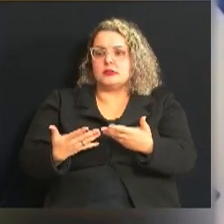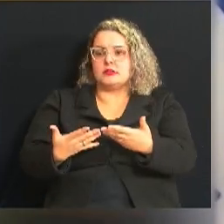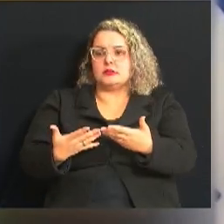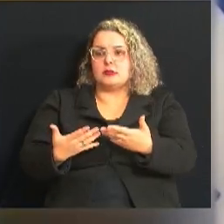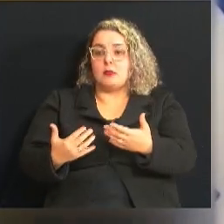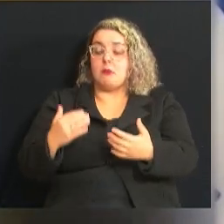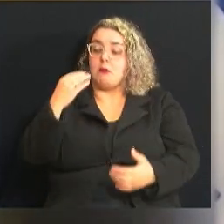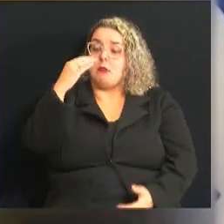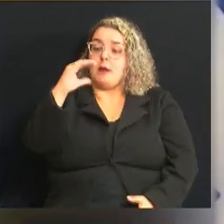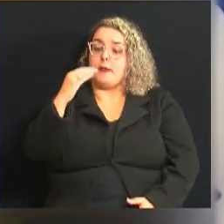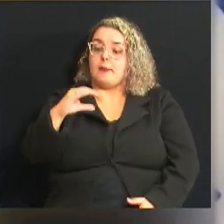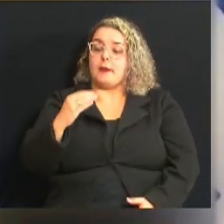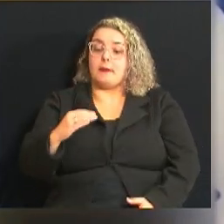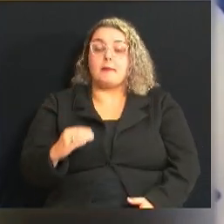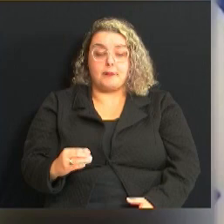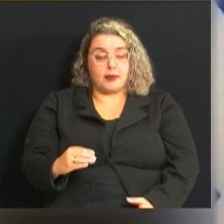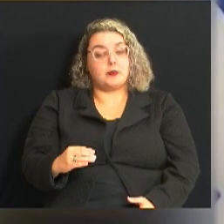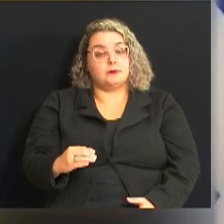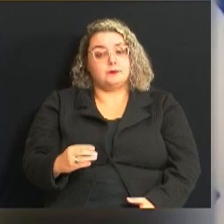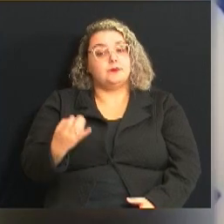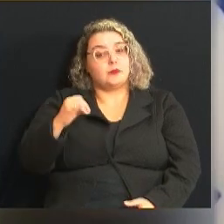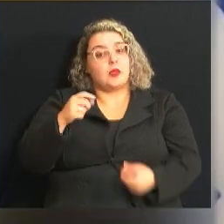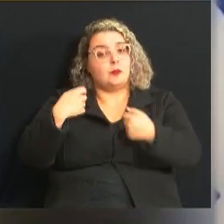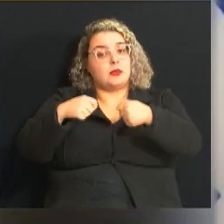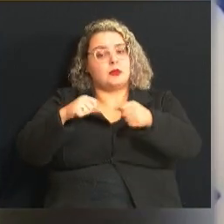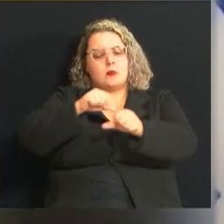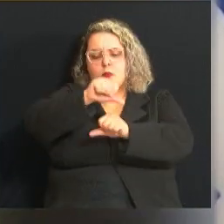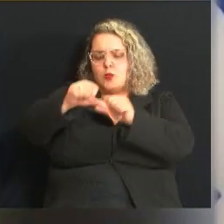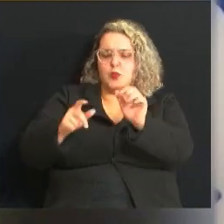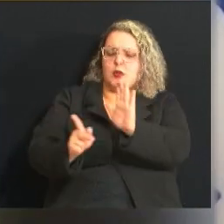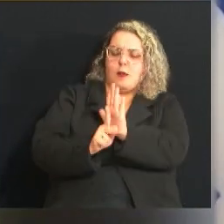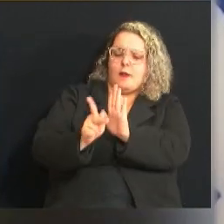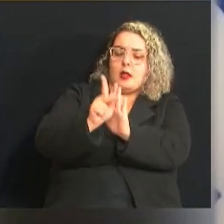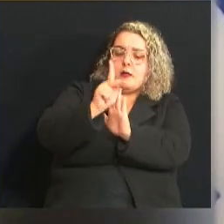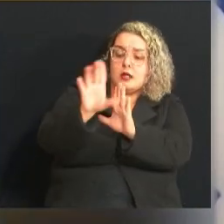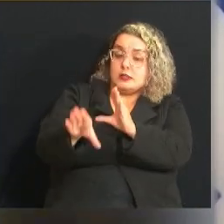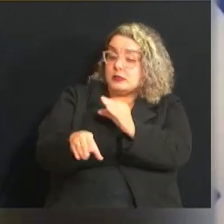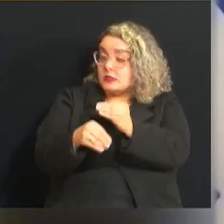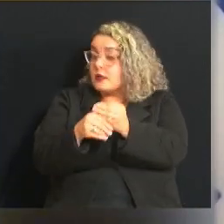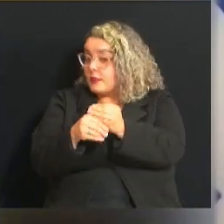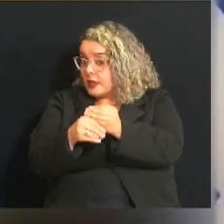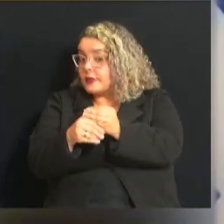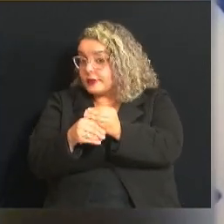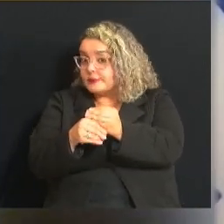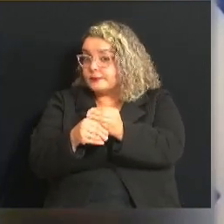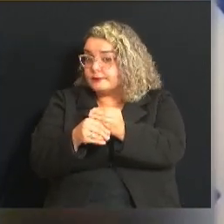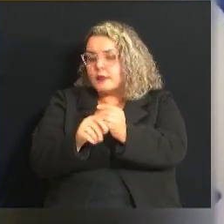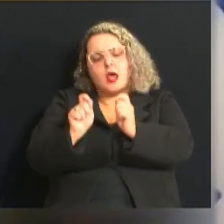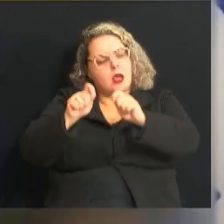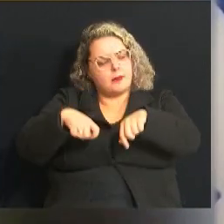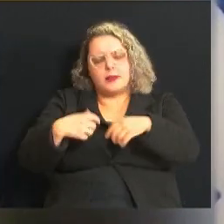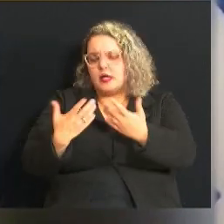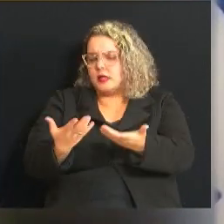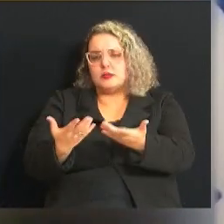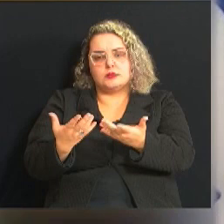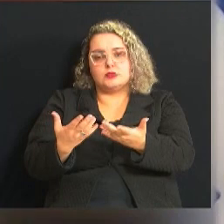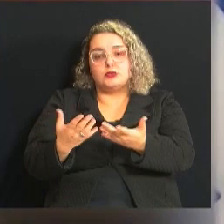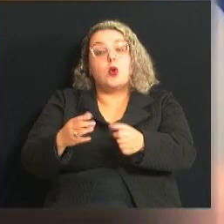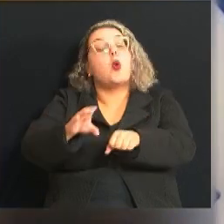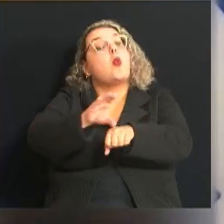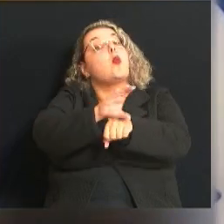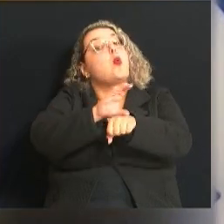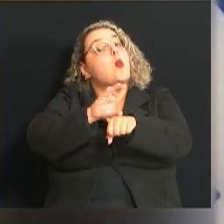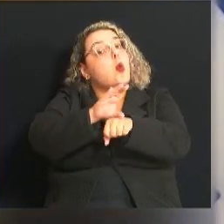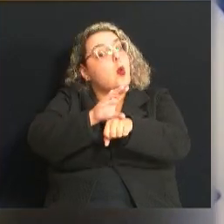colocadas, ou seja, se for necessário mudar projetos, fazer emendas, até que ele tenha a capacidade ou a